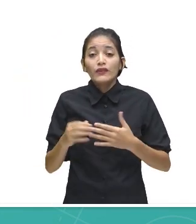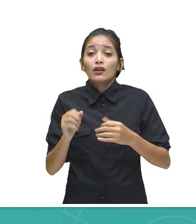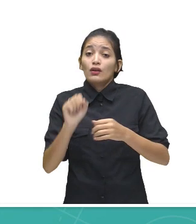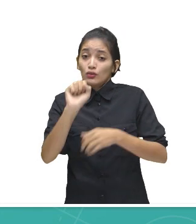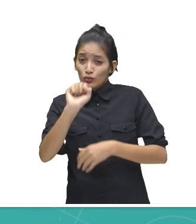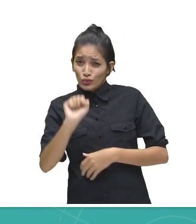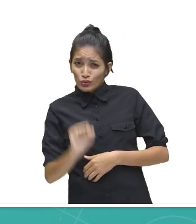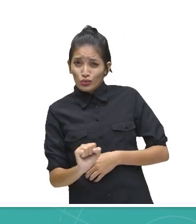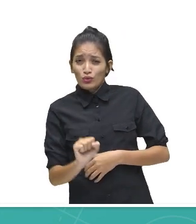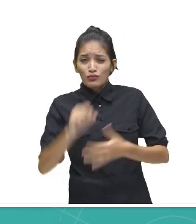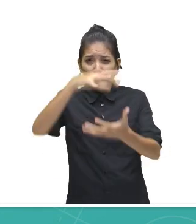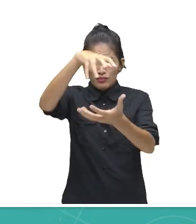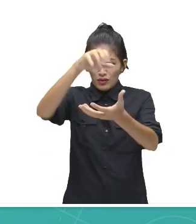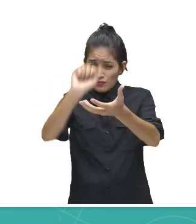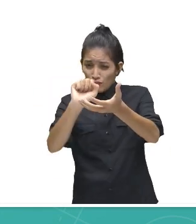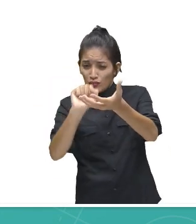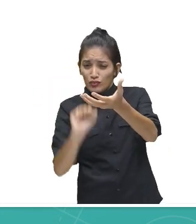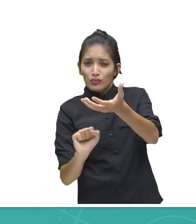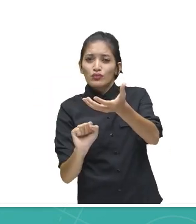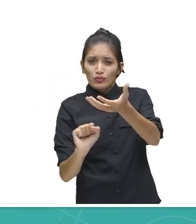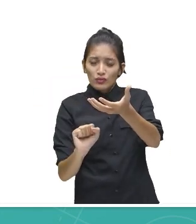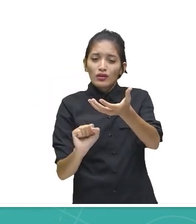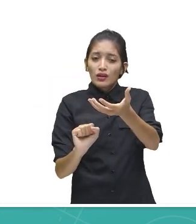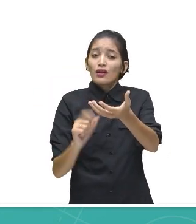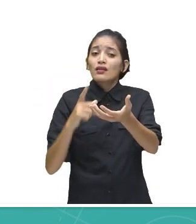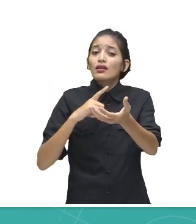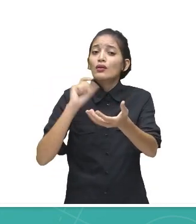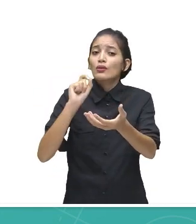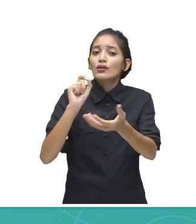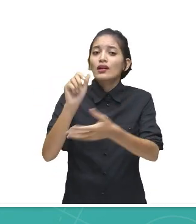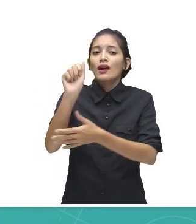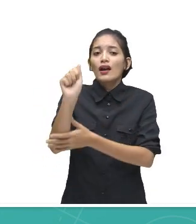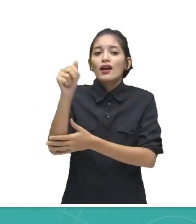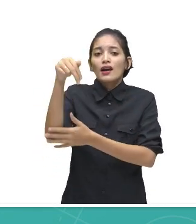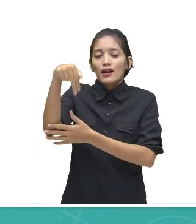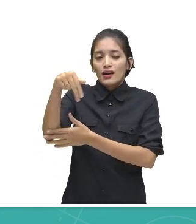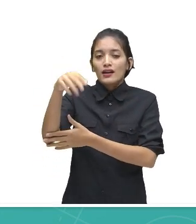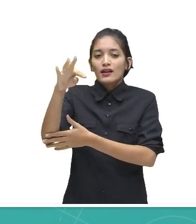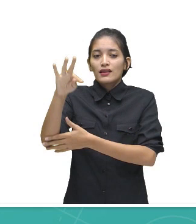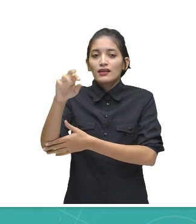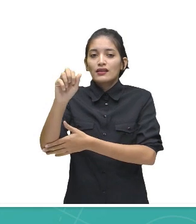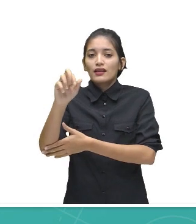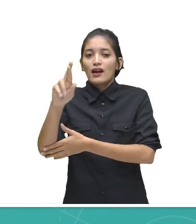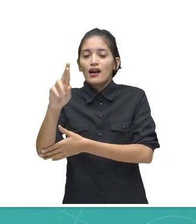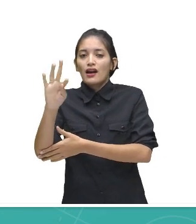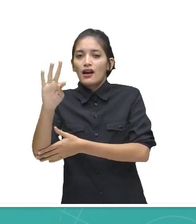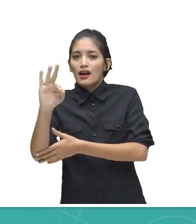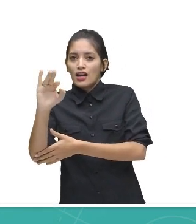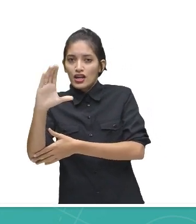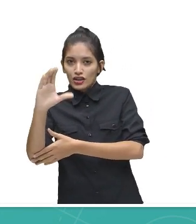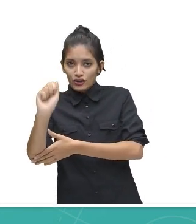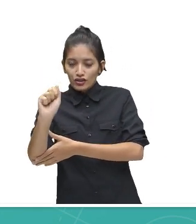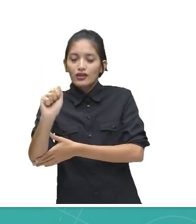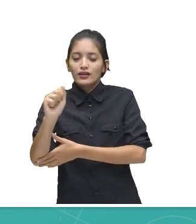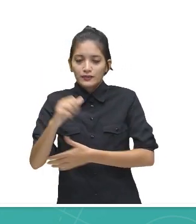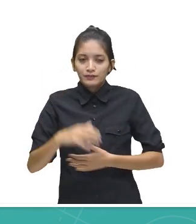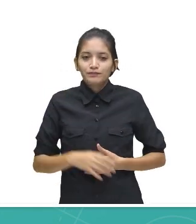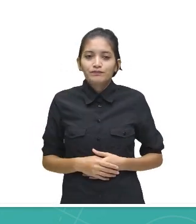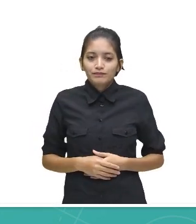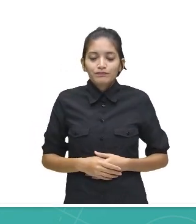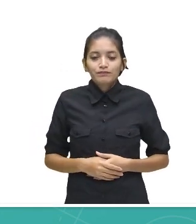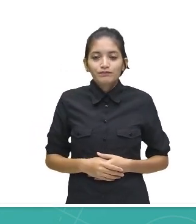a gente vai lá para baixo, para o outro lado do planeta, existe a Antártica, né? Ou Antártida, né? Os dois termos são